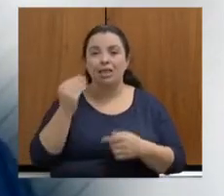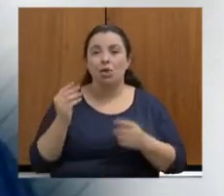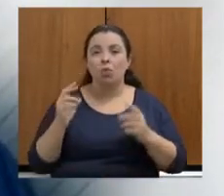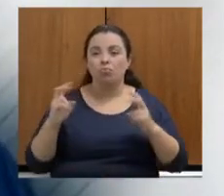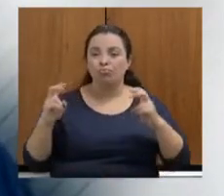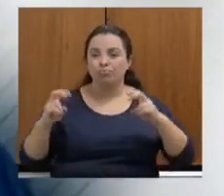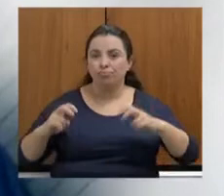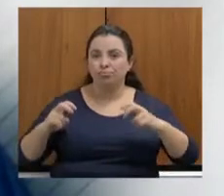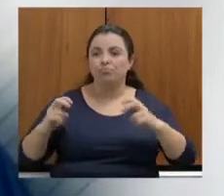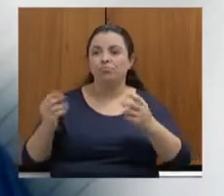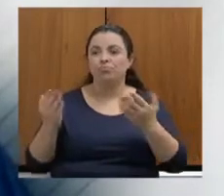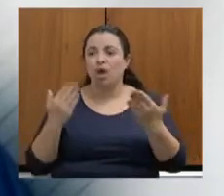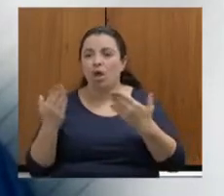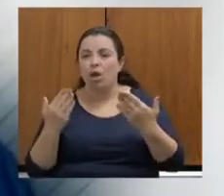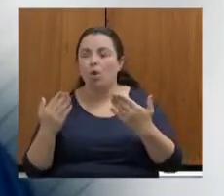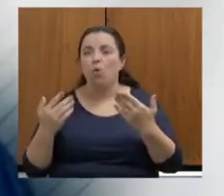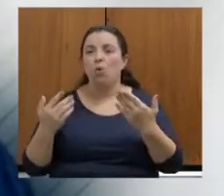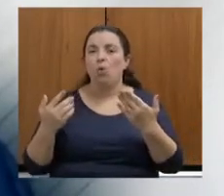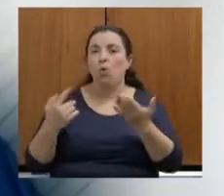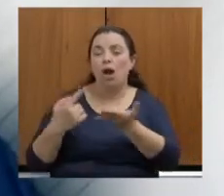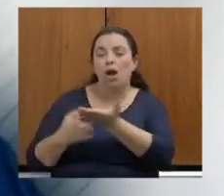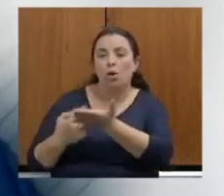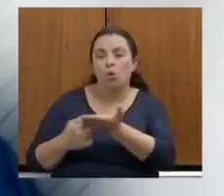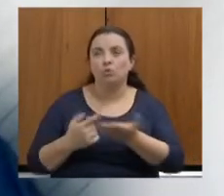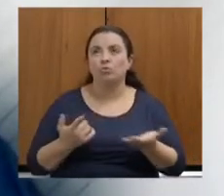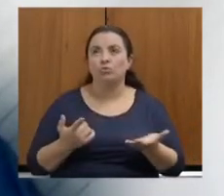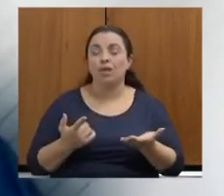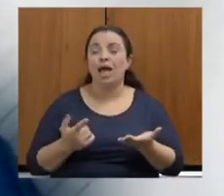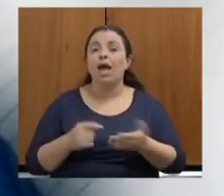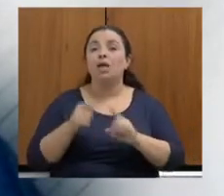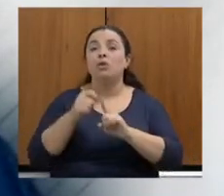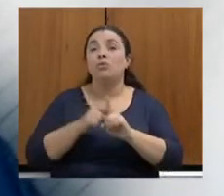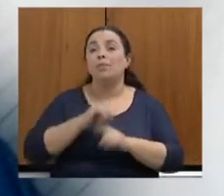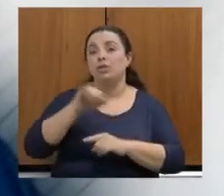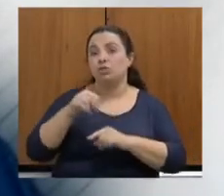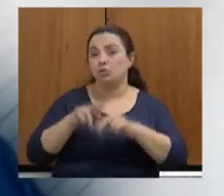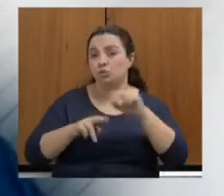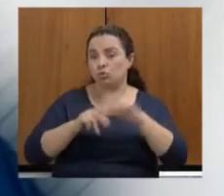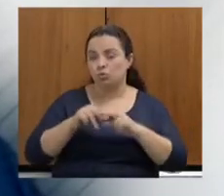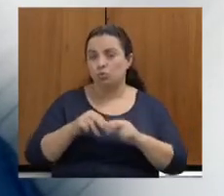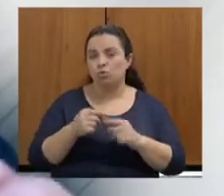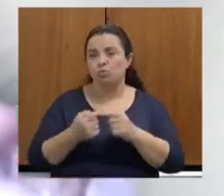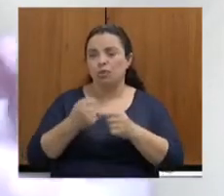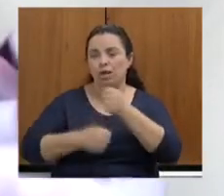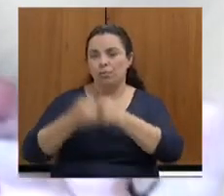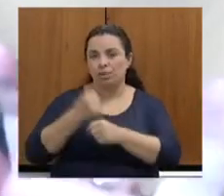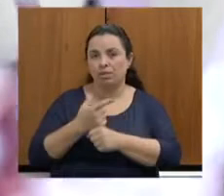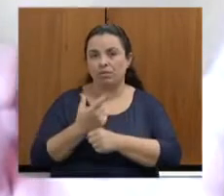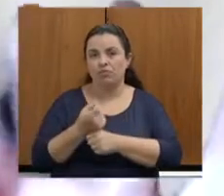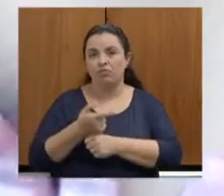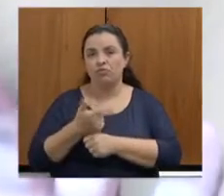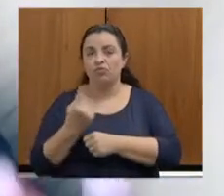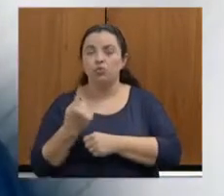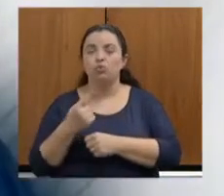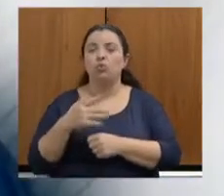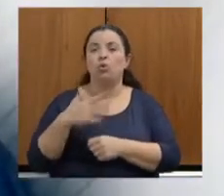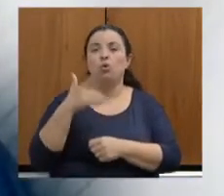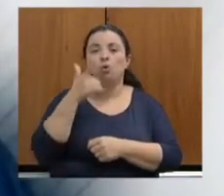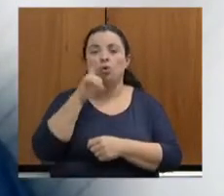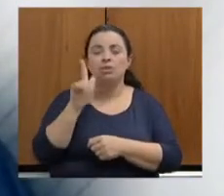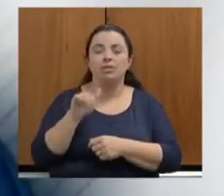junho de 2020 e um é uma uma uma quantidade e de dizer que de 10 a